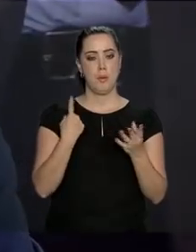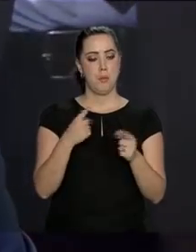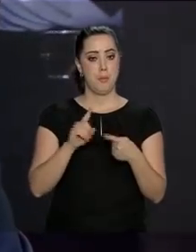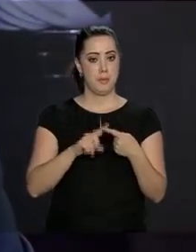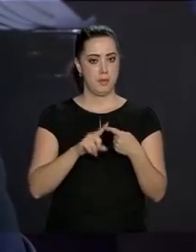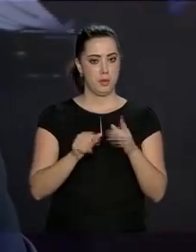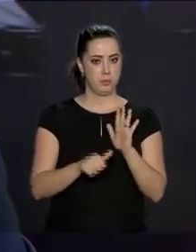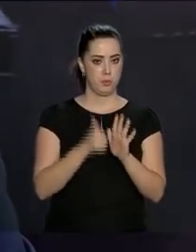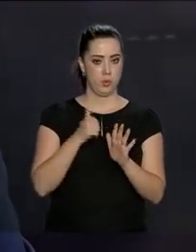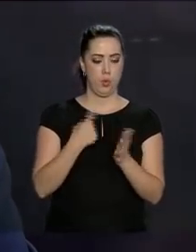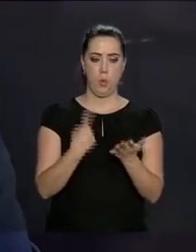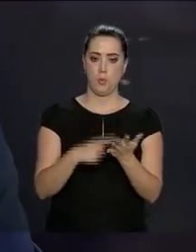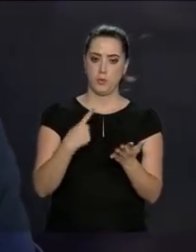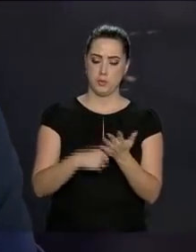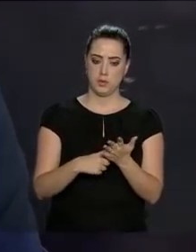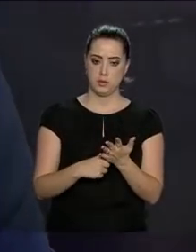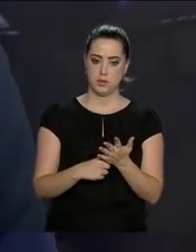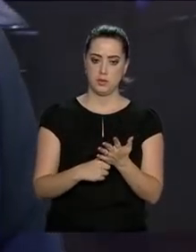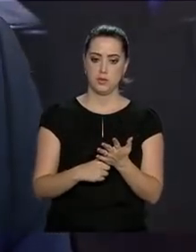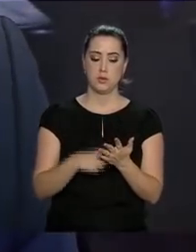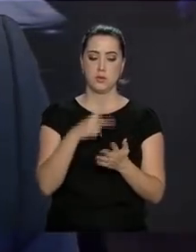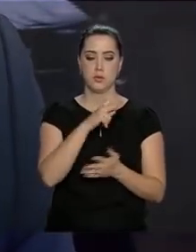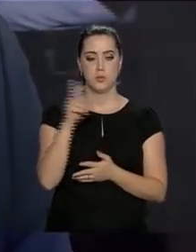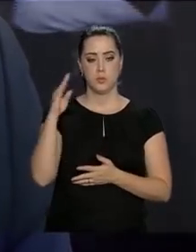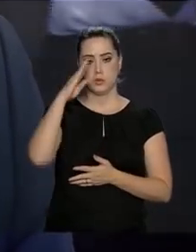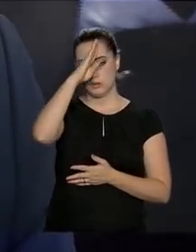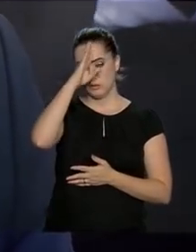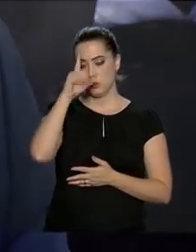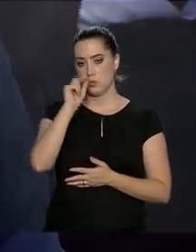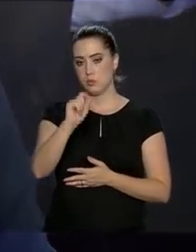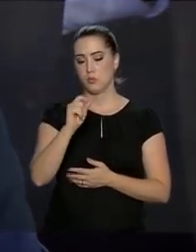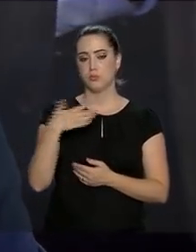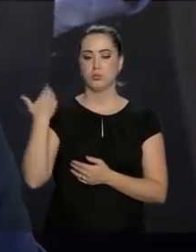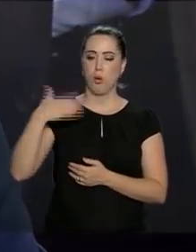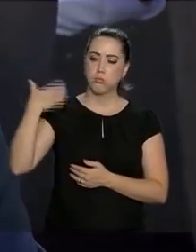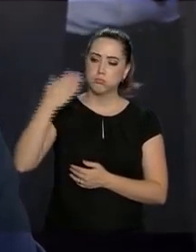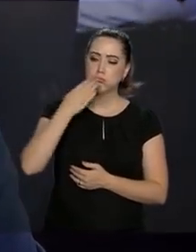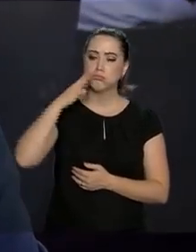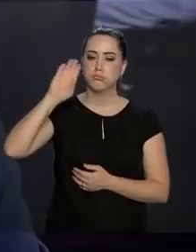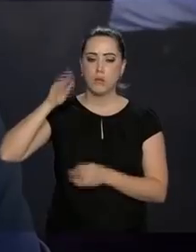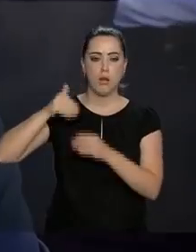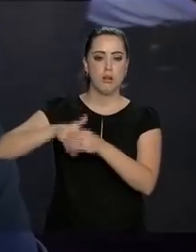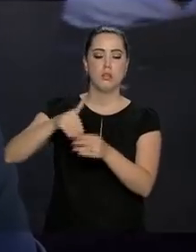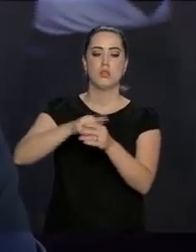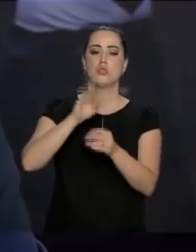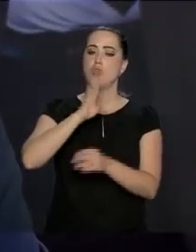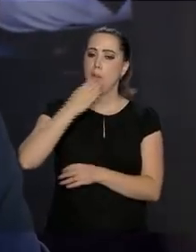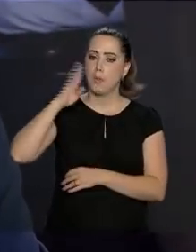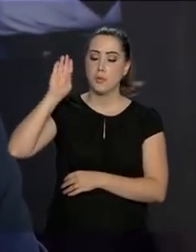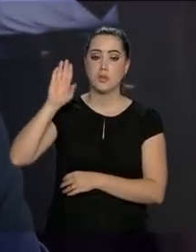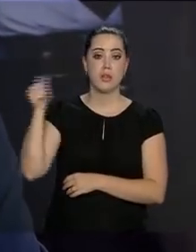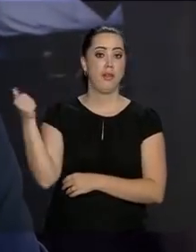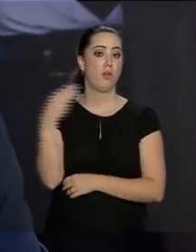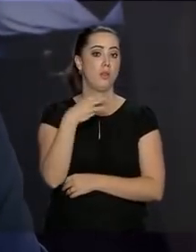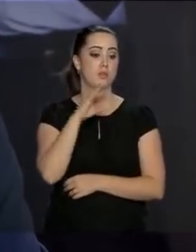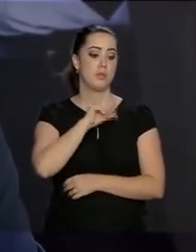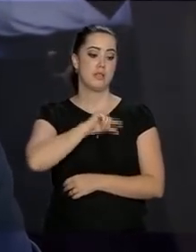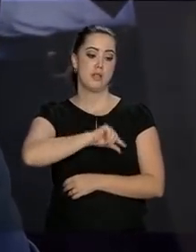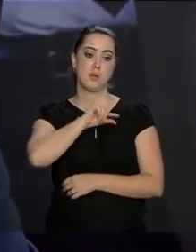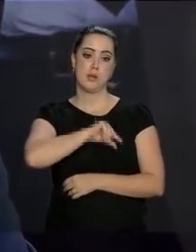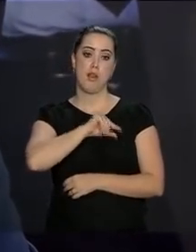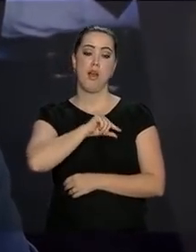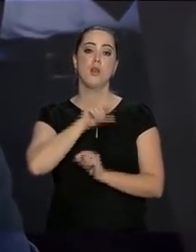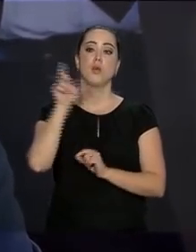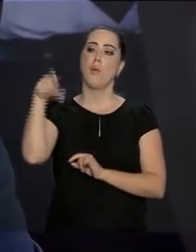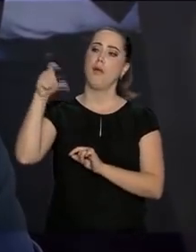compromisso do presidente Bolsonaro desde a campanha eleitoral, que é o 13º benefício do